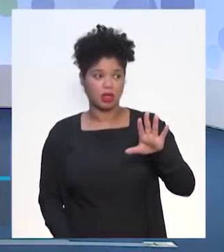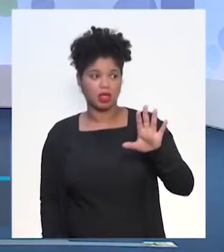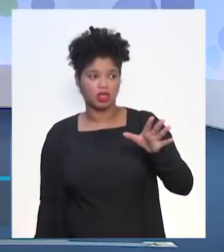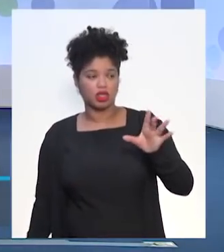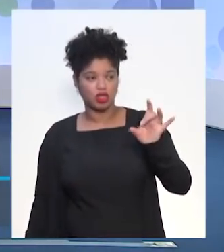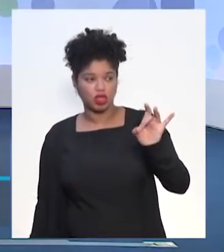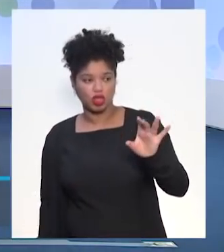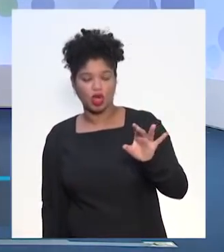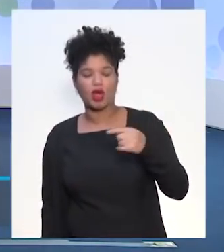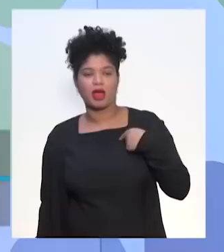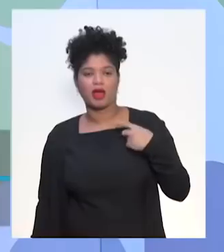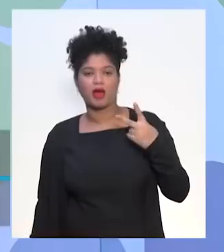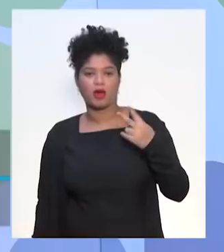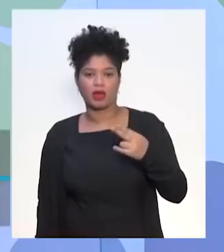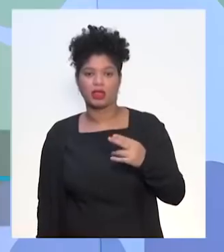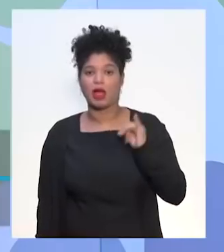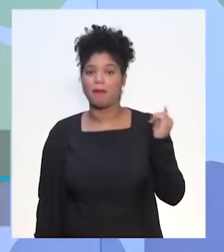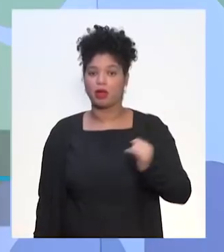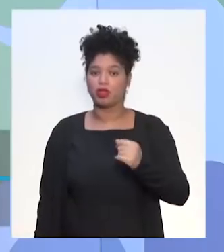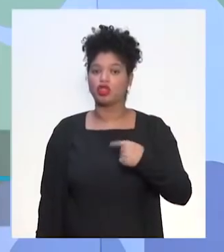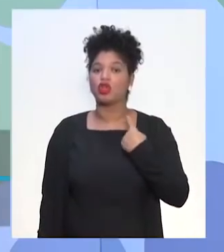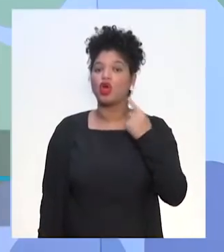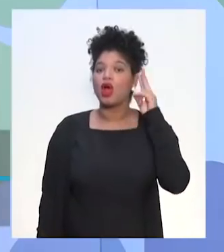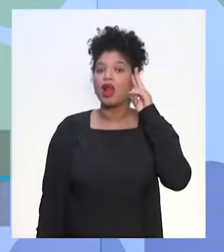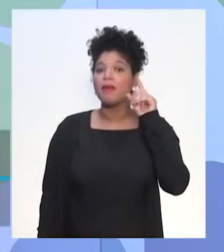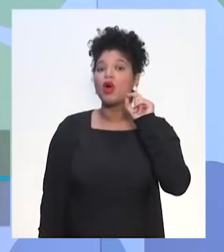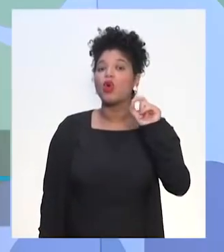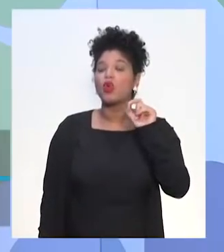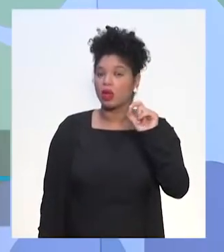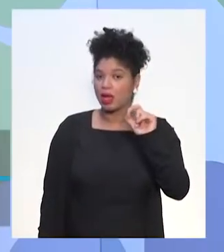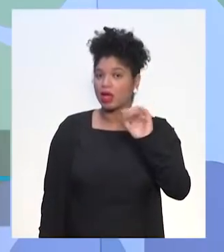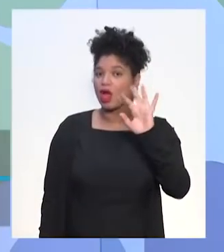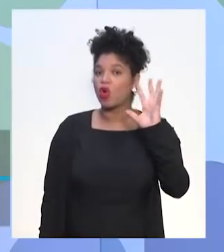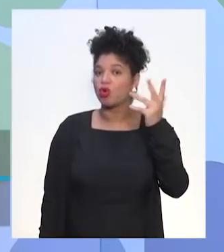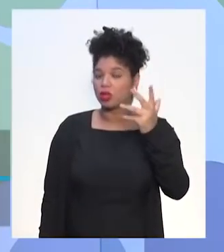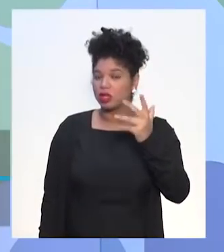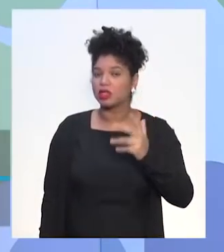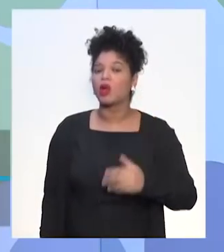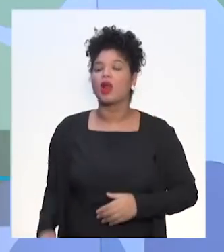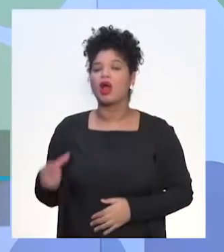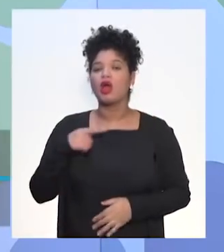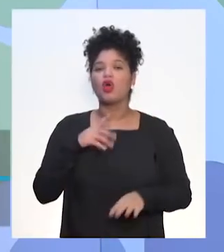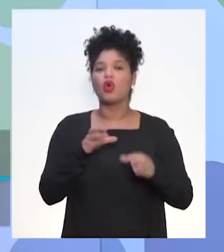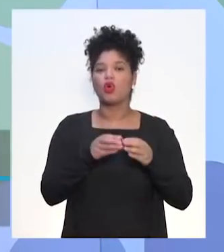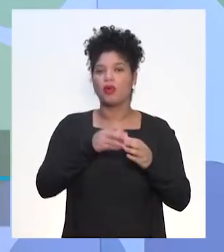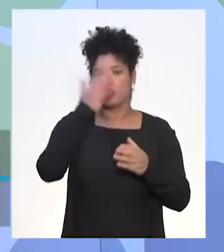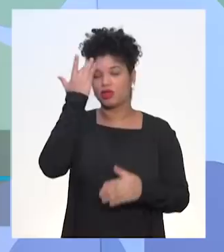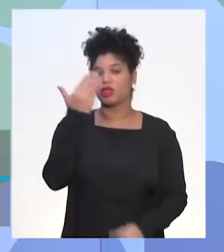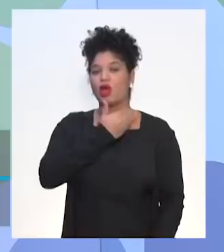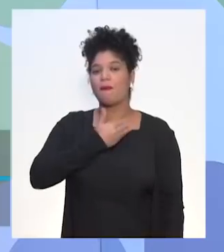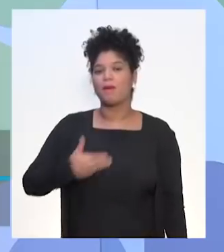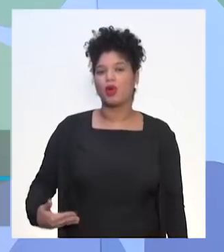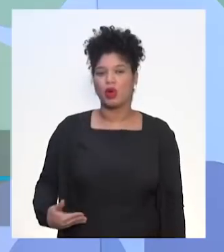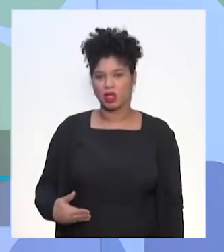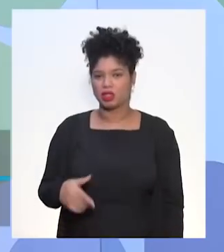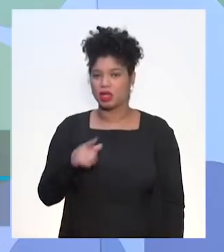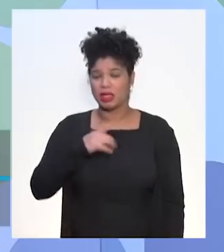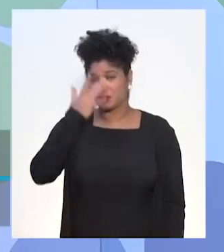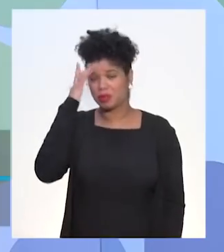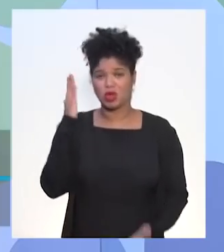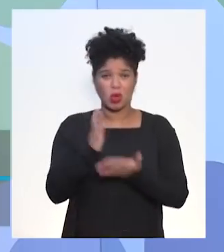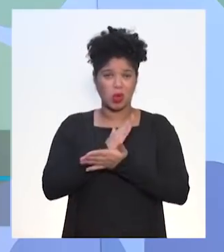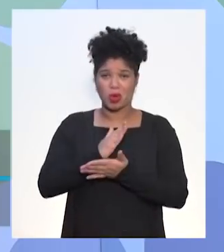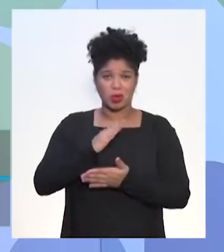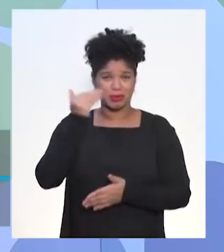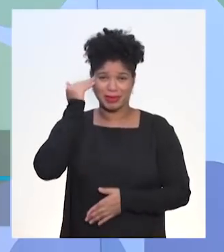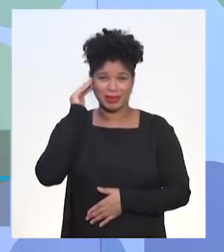só uma ressalva, que é muito importante a gente lembrar que o fantasma do comunismo, né, muitas vezes por desinformação, por não entender,